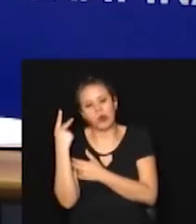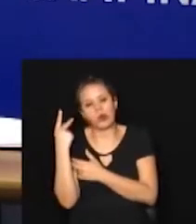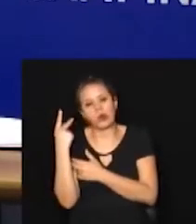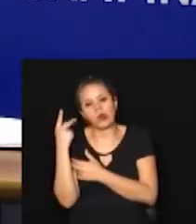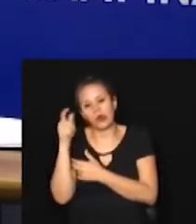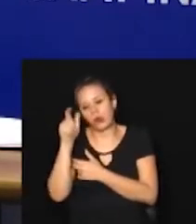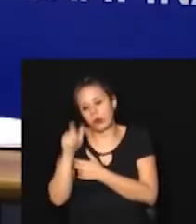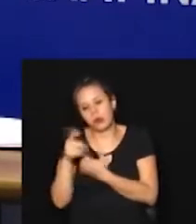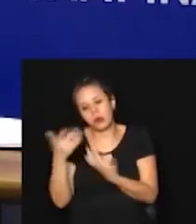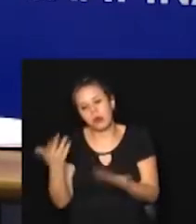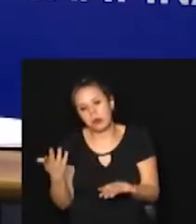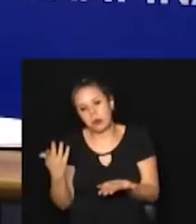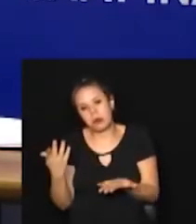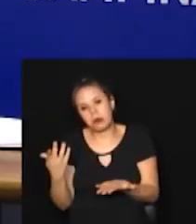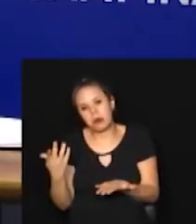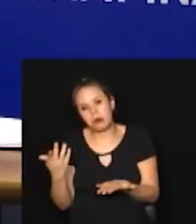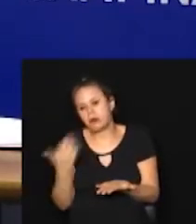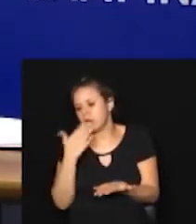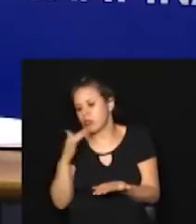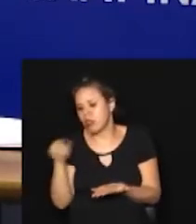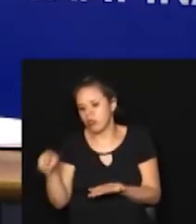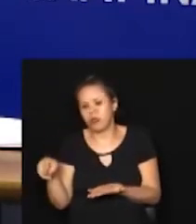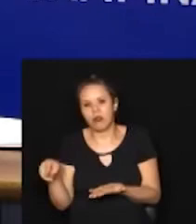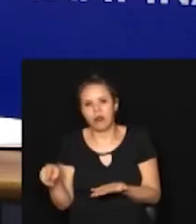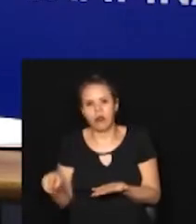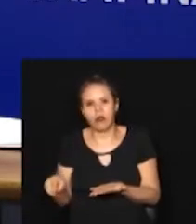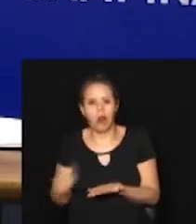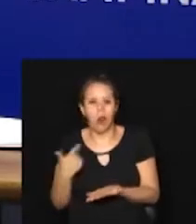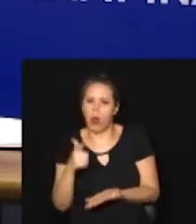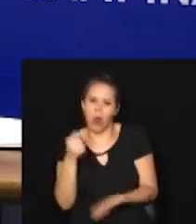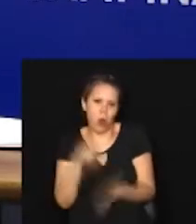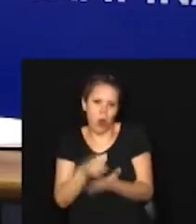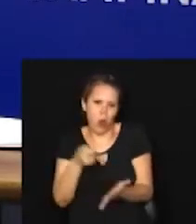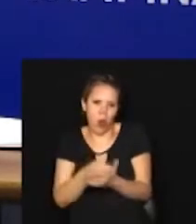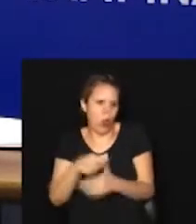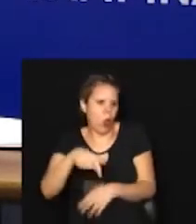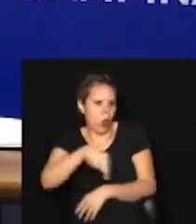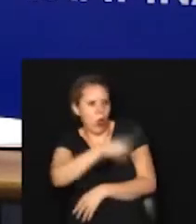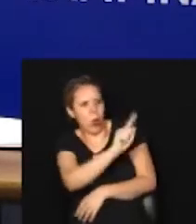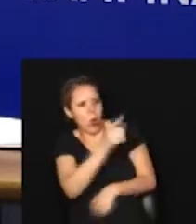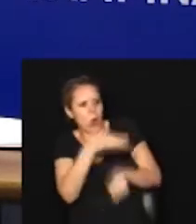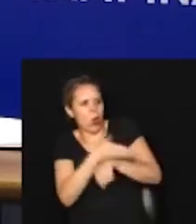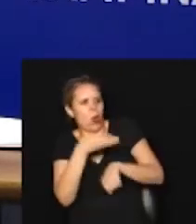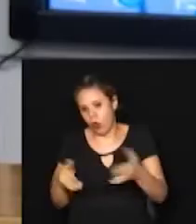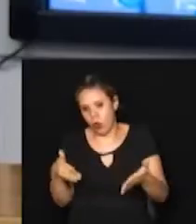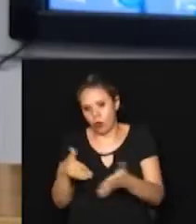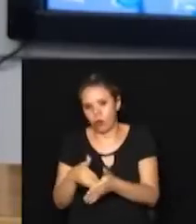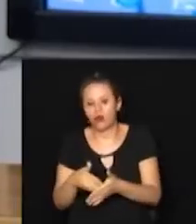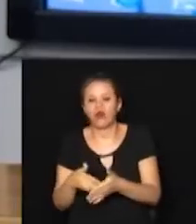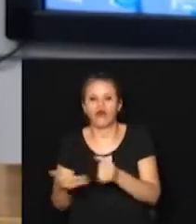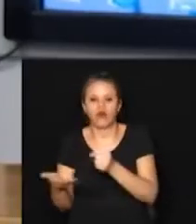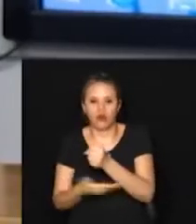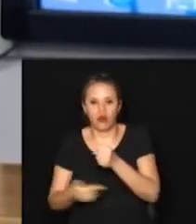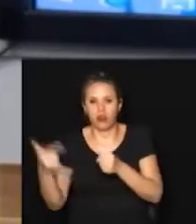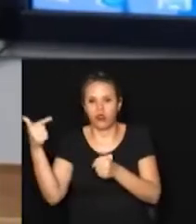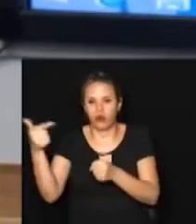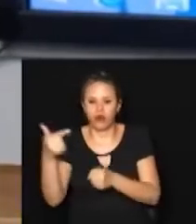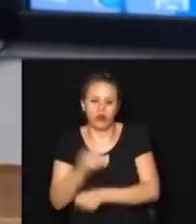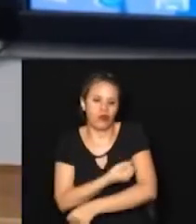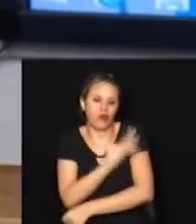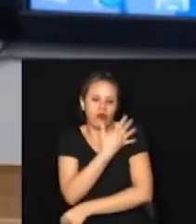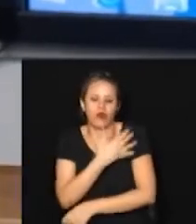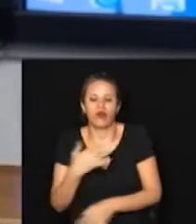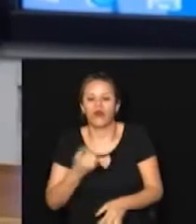pessoa responsável, a criança, ela não tem a obrigatoriedade de frequentar as aulas. Os nossos alunos de